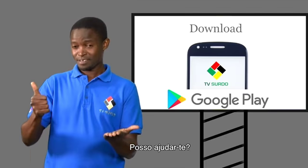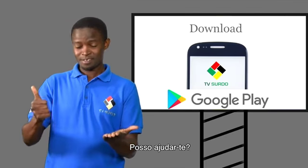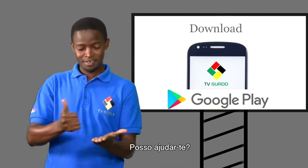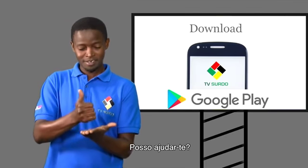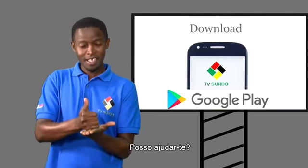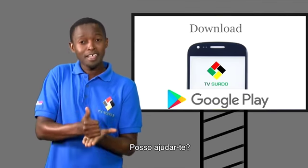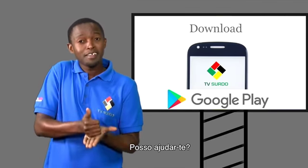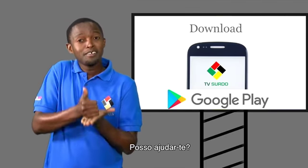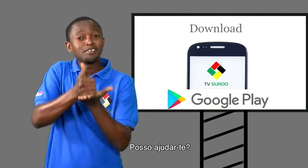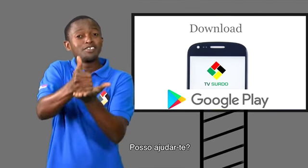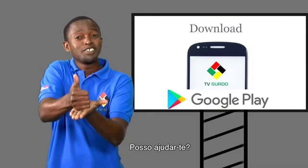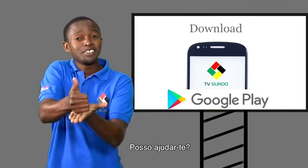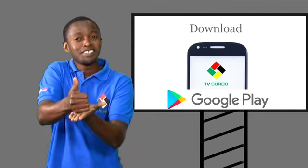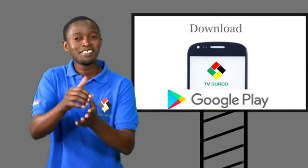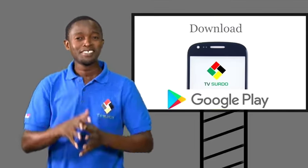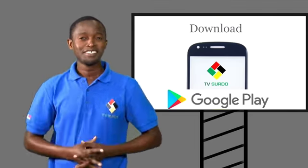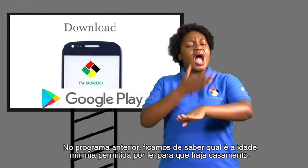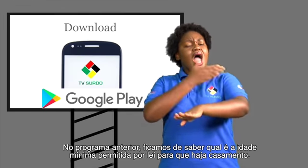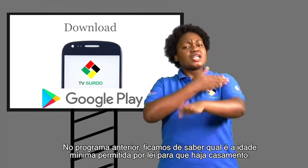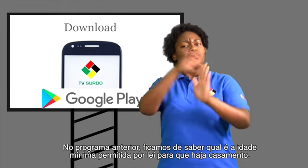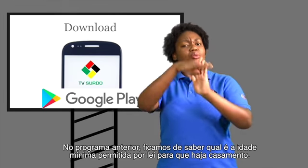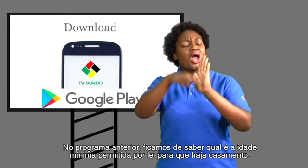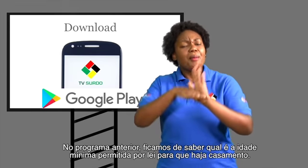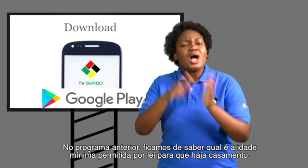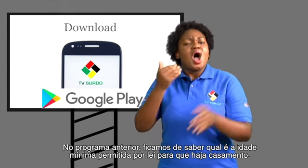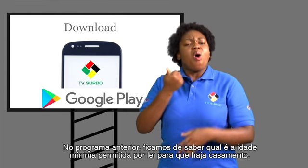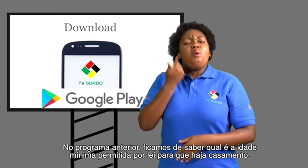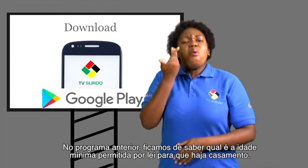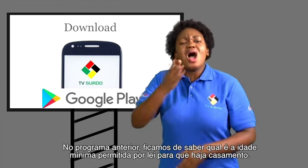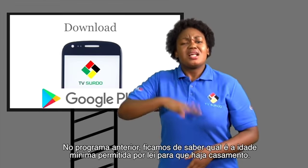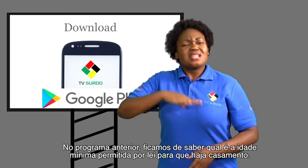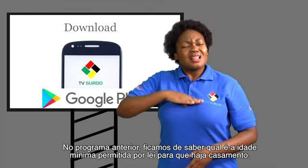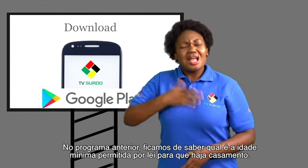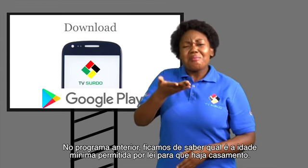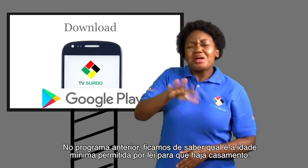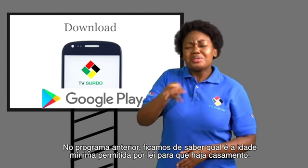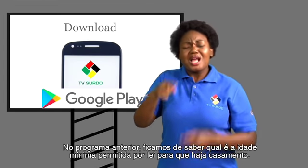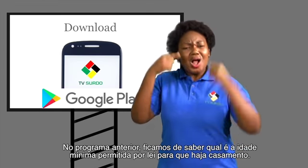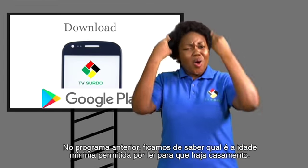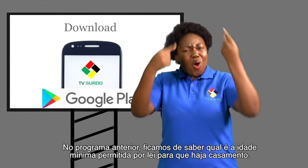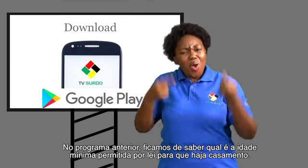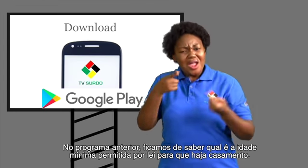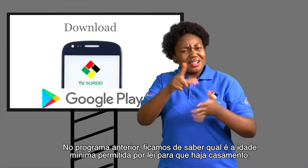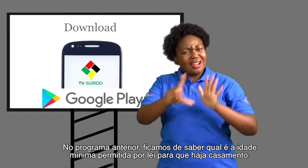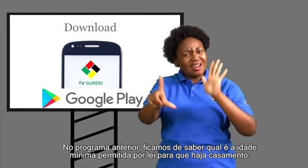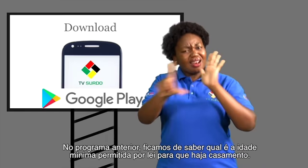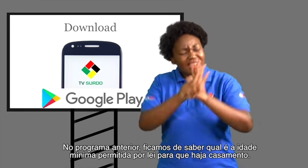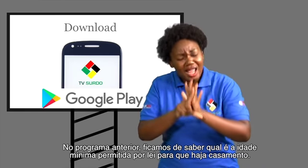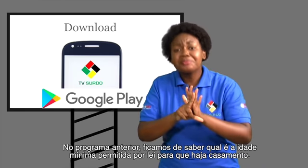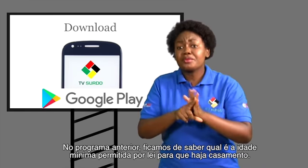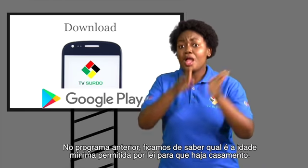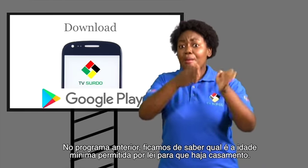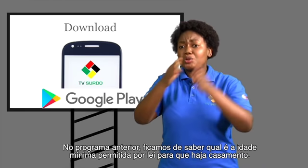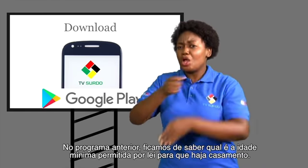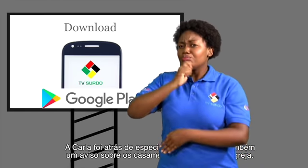Posso ajudar-te? No ano anterior, ficamos de saber qual é a idade mínima permitida por lei para